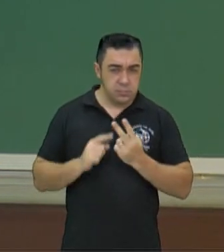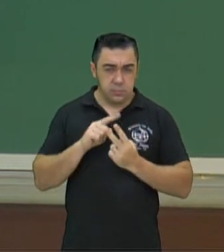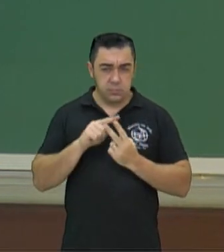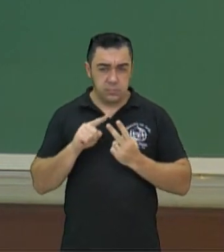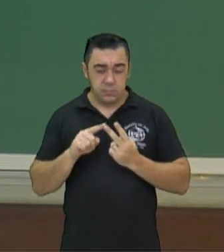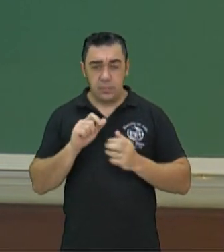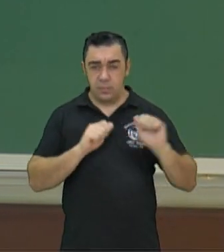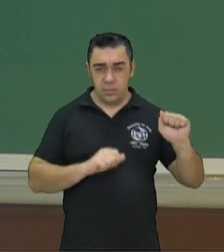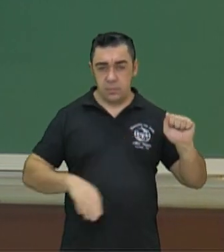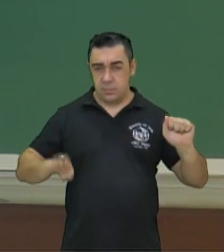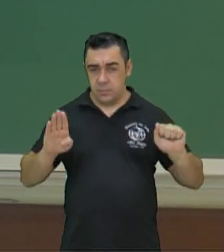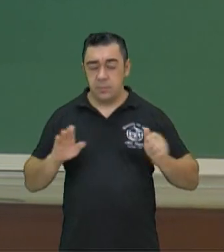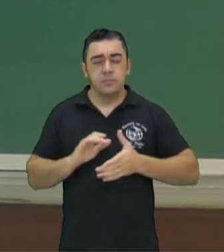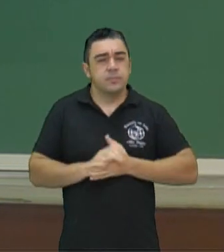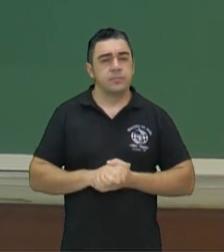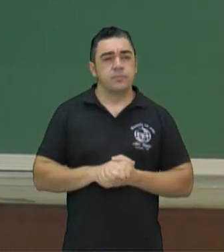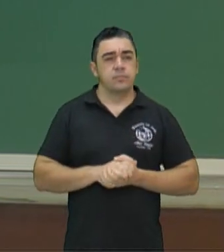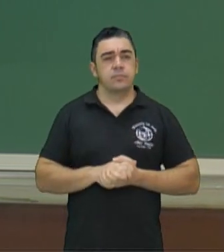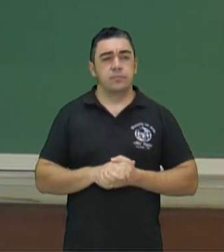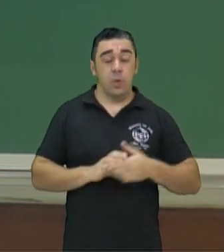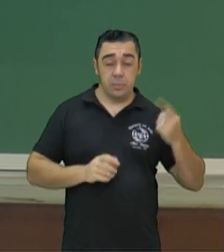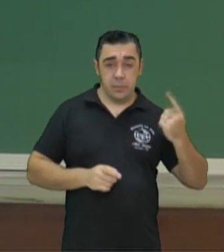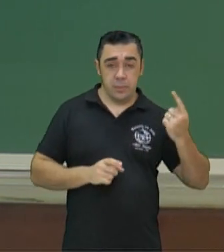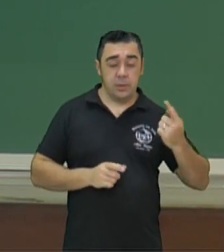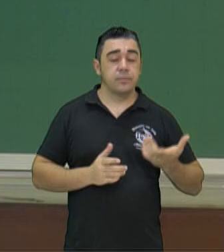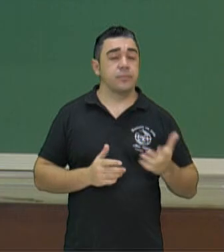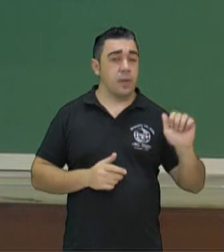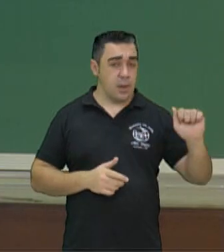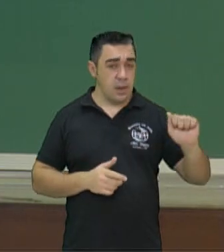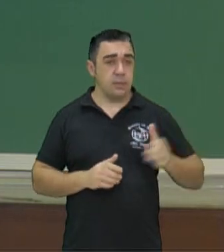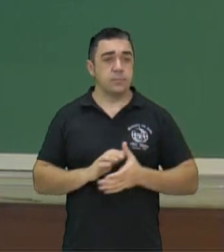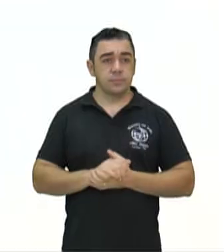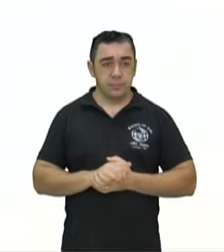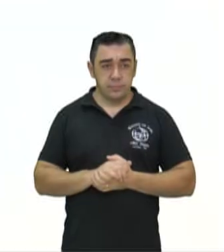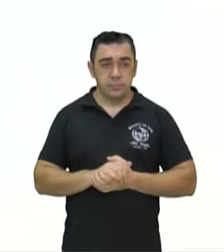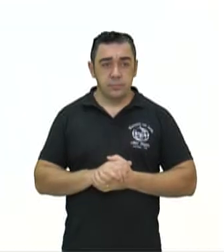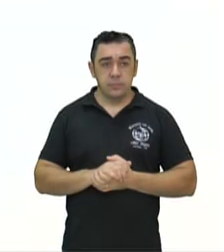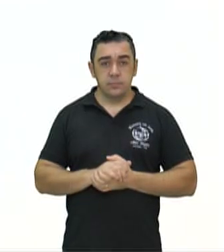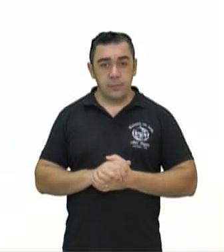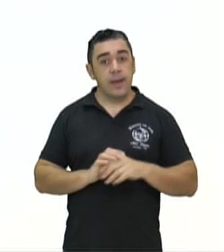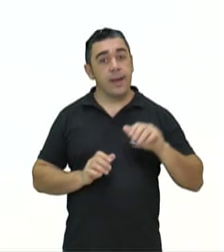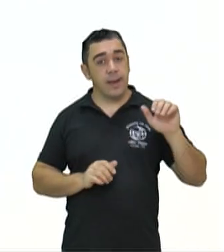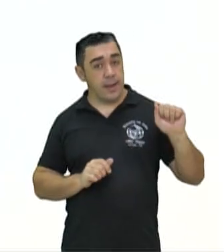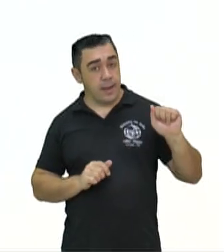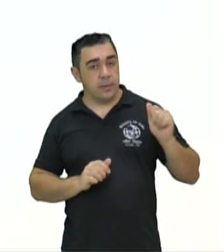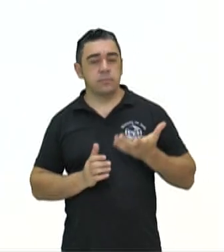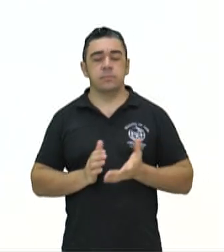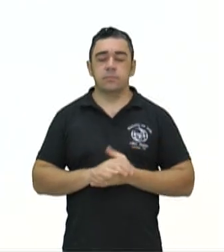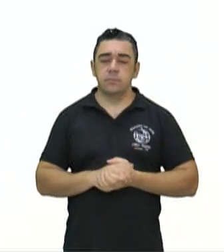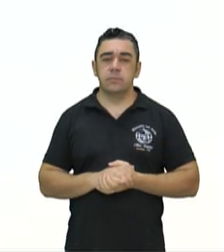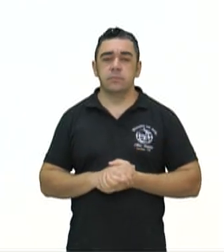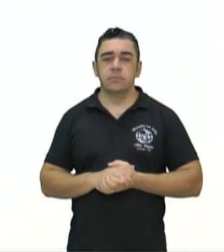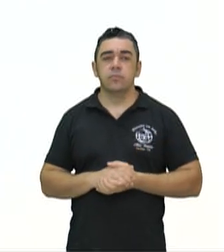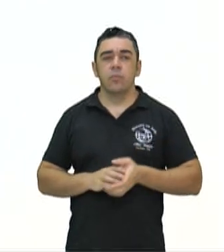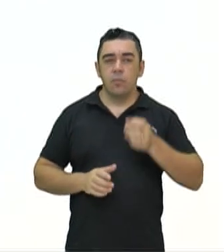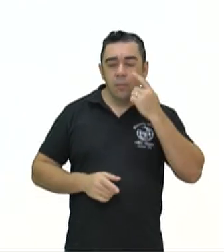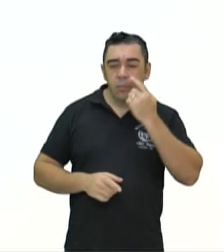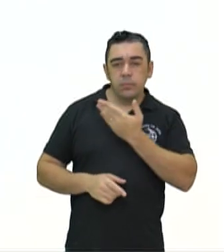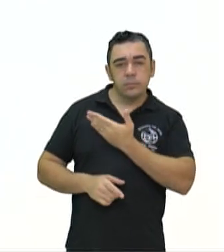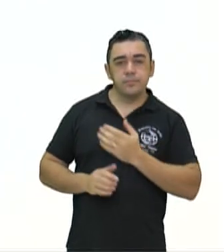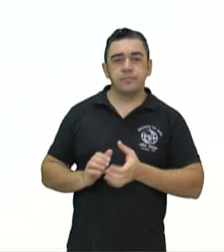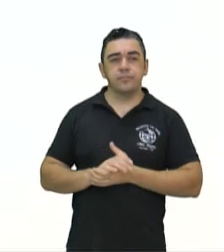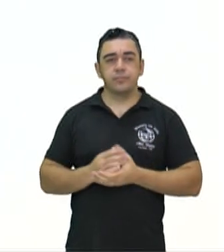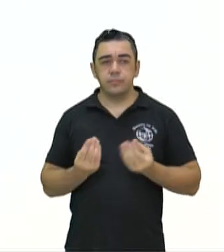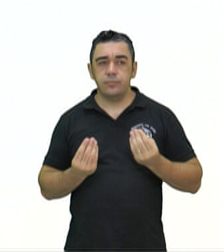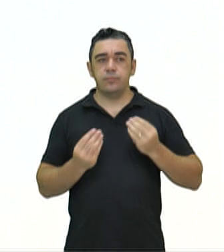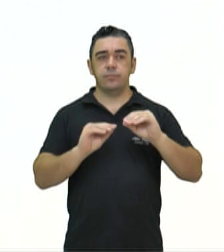exemplos? Então, o primeiro exemplo, que é de arranjo, vamos lá, colocar